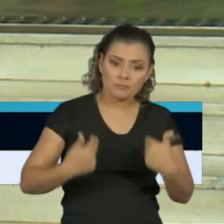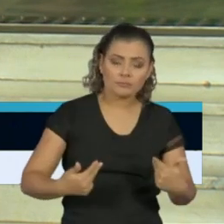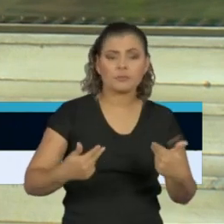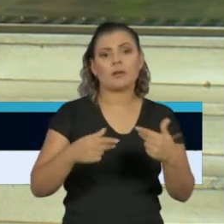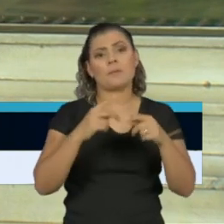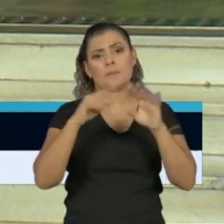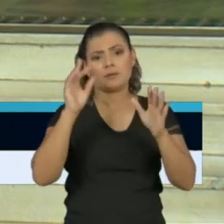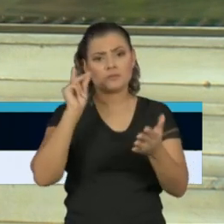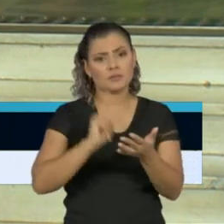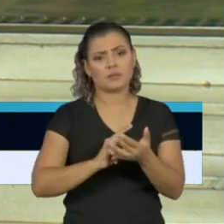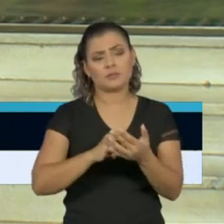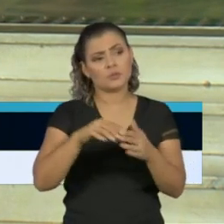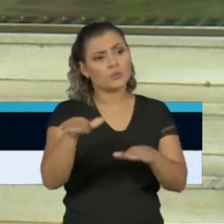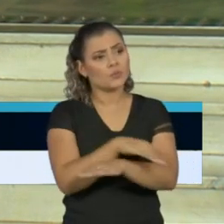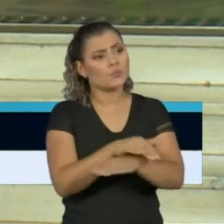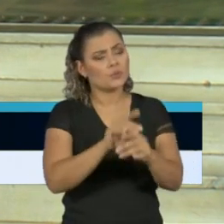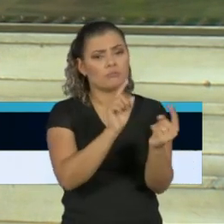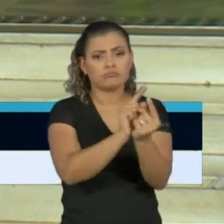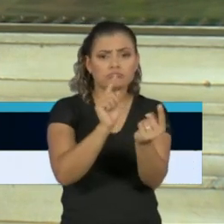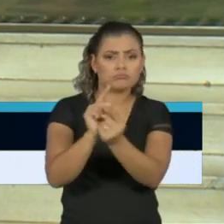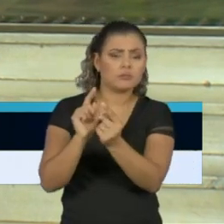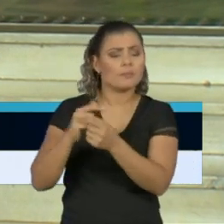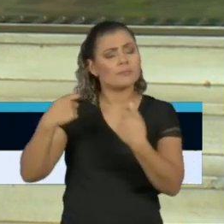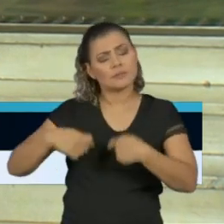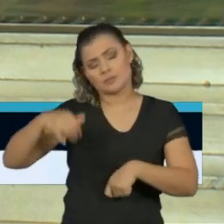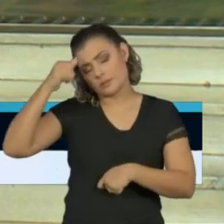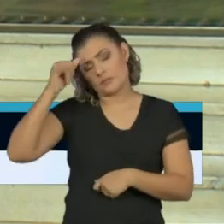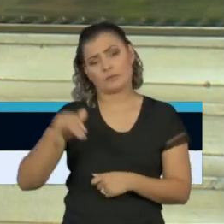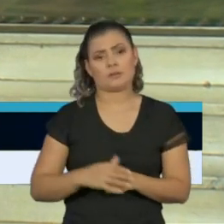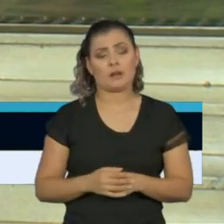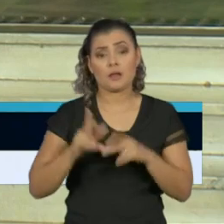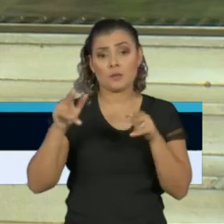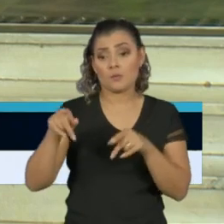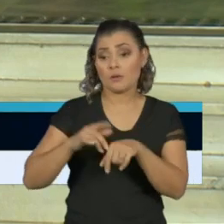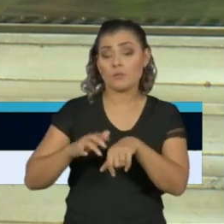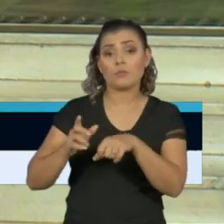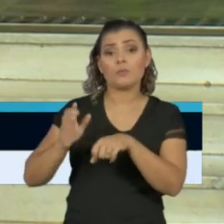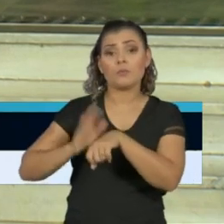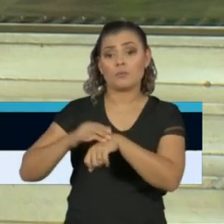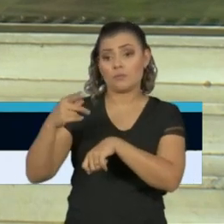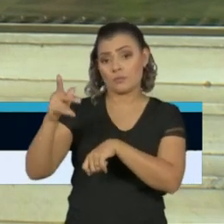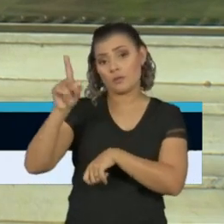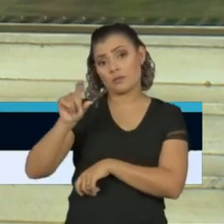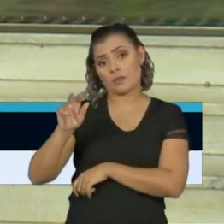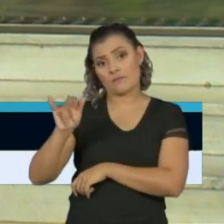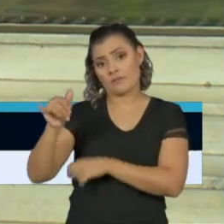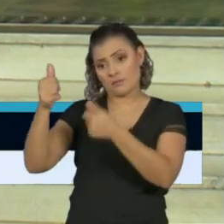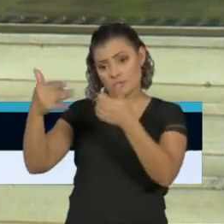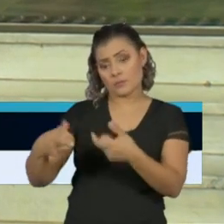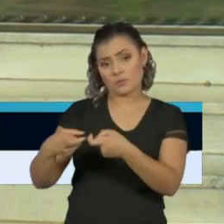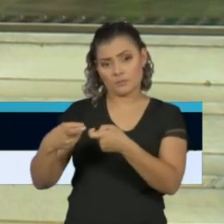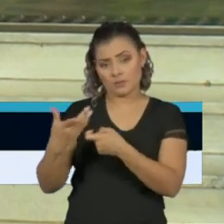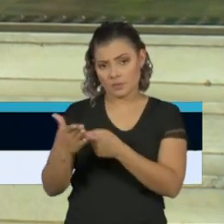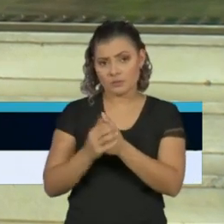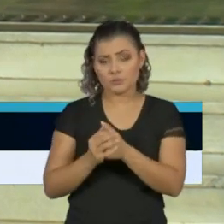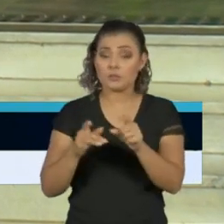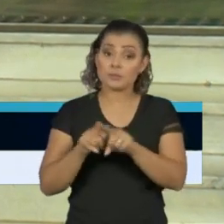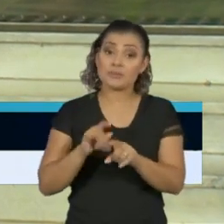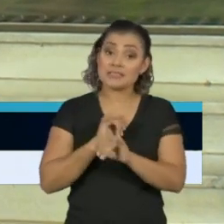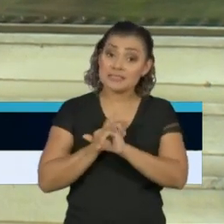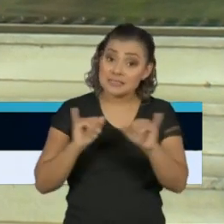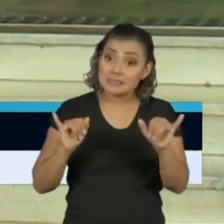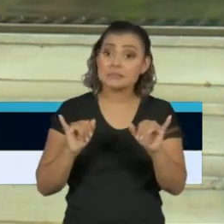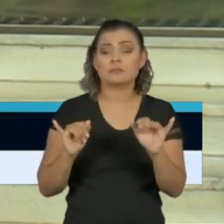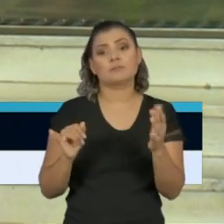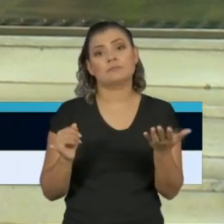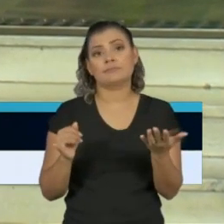presença individual nas ruas deve ser evitada, como disse o doutor Davi Wipe, exceto em casos